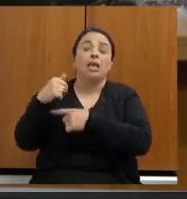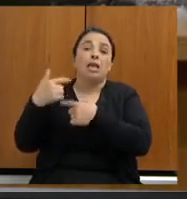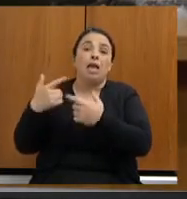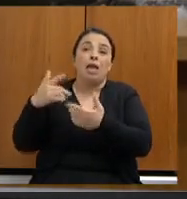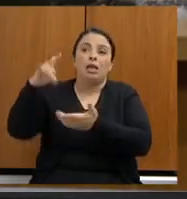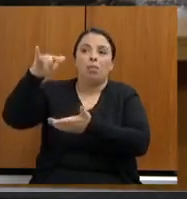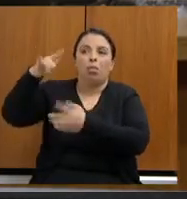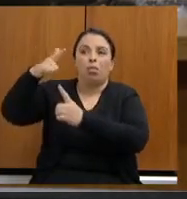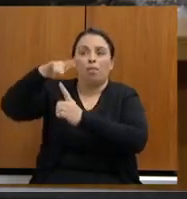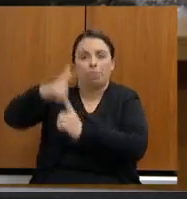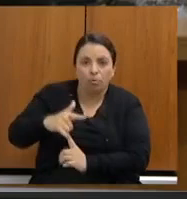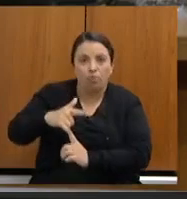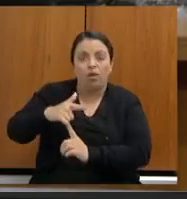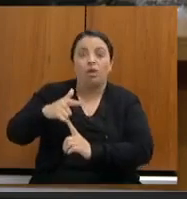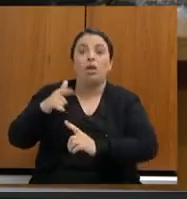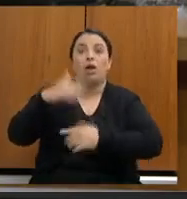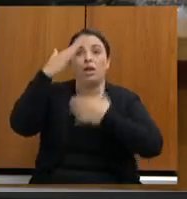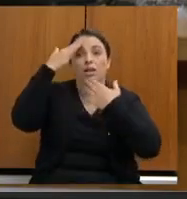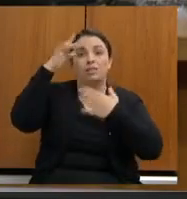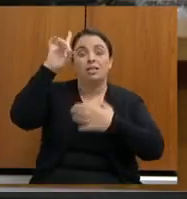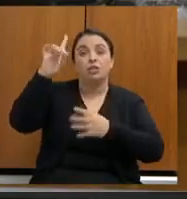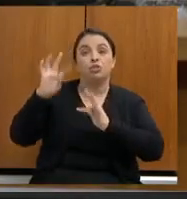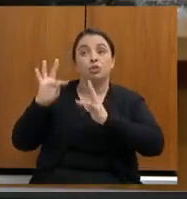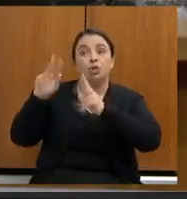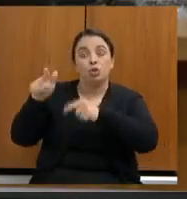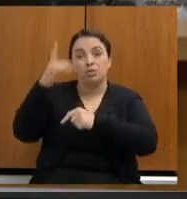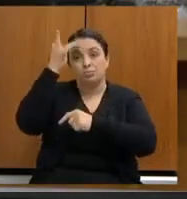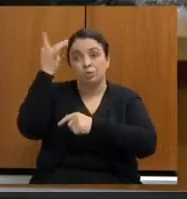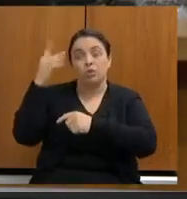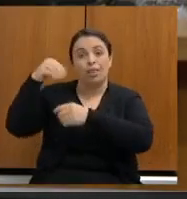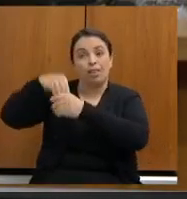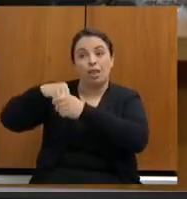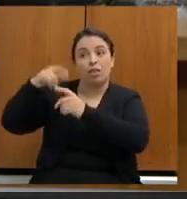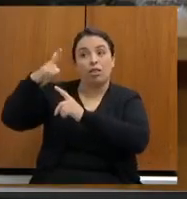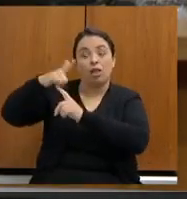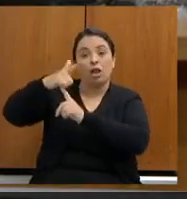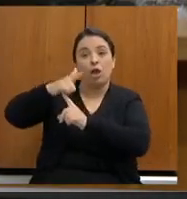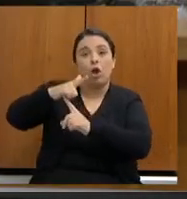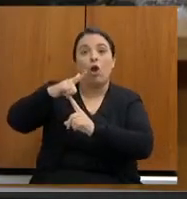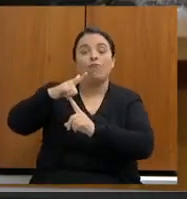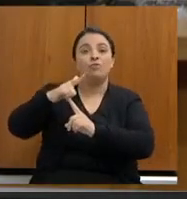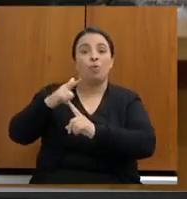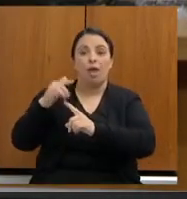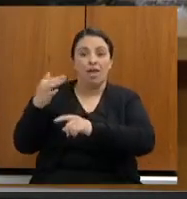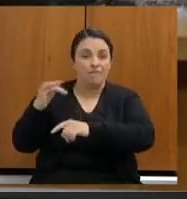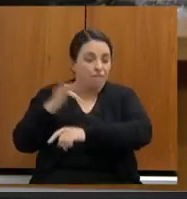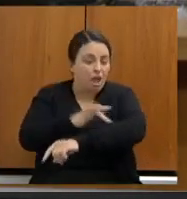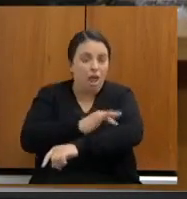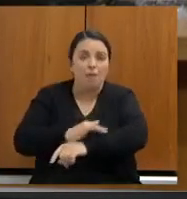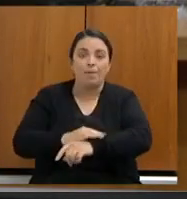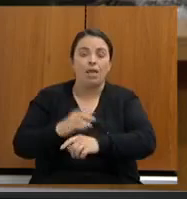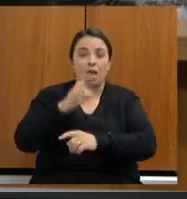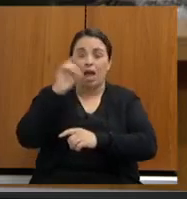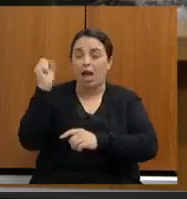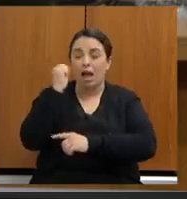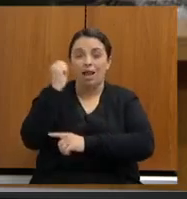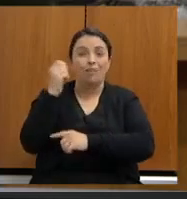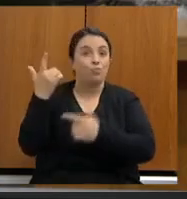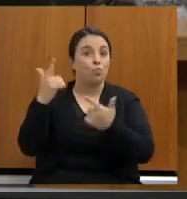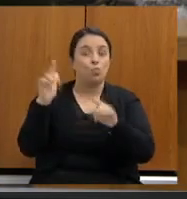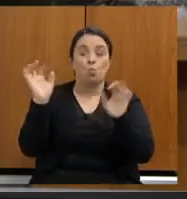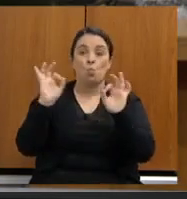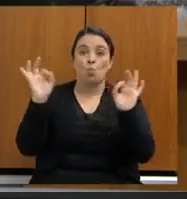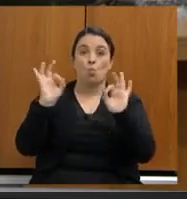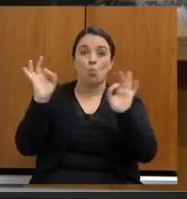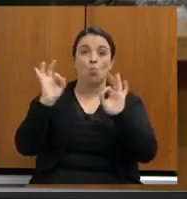na guarnição ali estiveram e que não perderam a vida não tiveram ferimentos graves então quero me